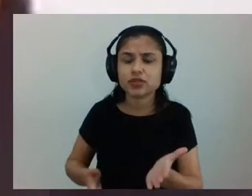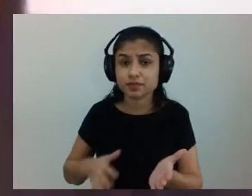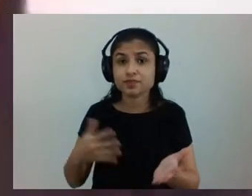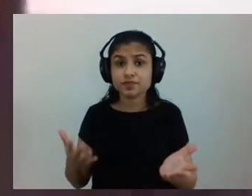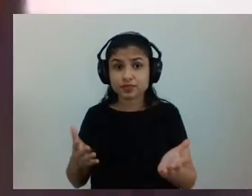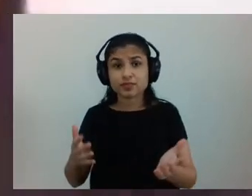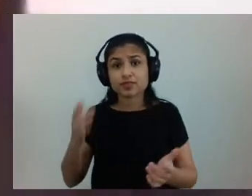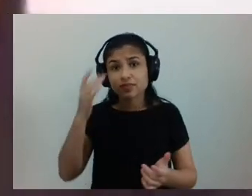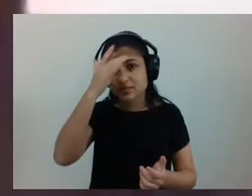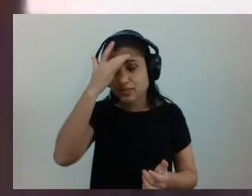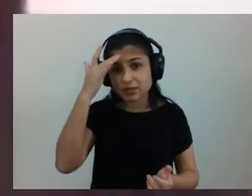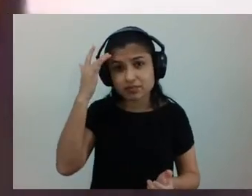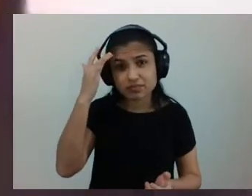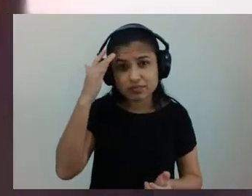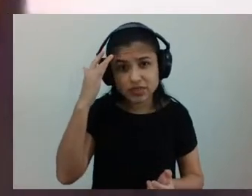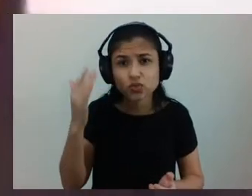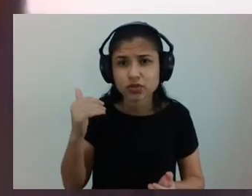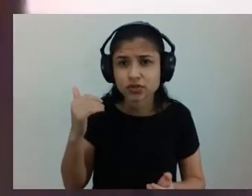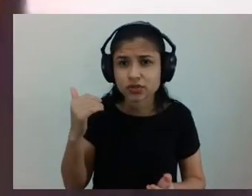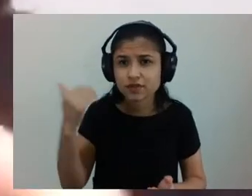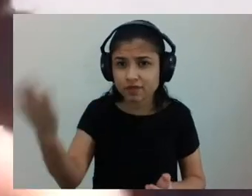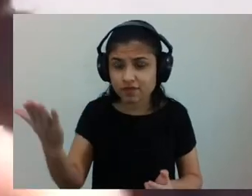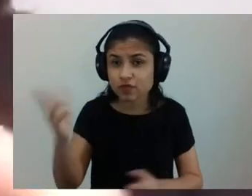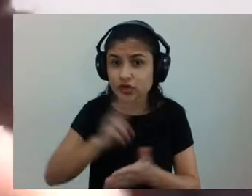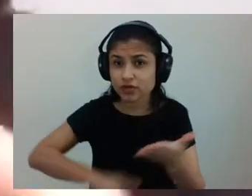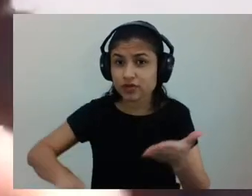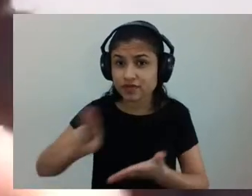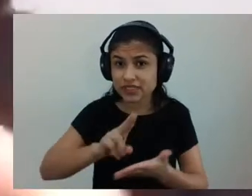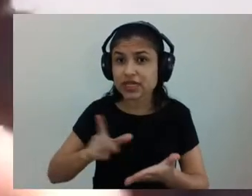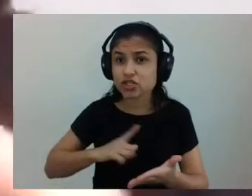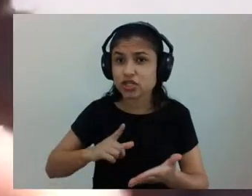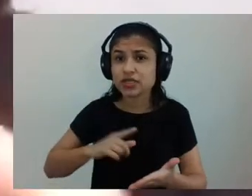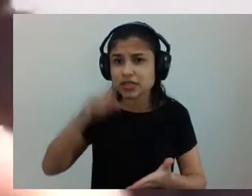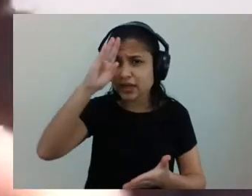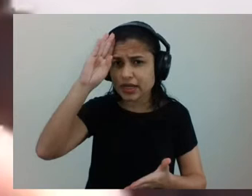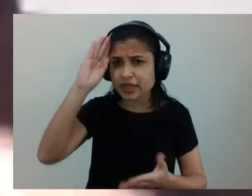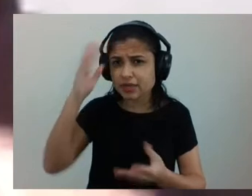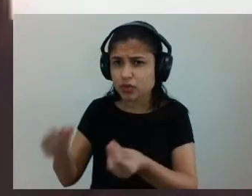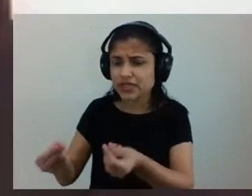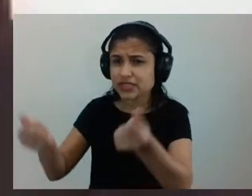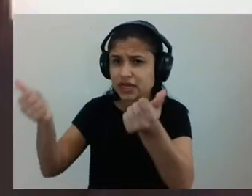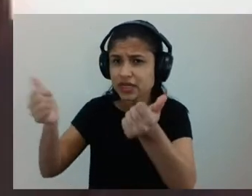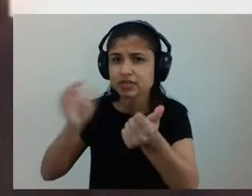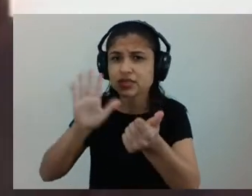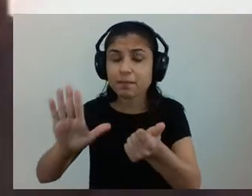acadêmico de excelência, simplesmente por não pertencer àquele grupo?